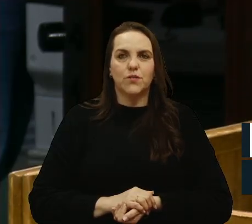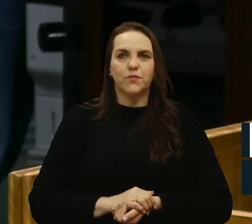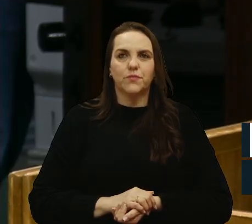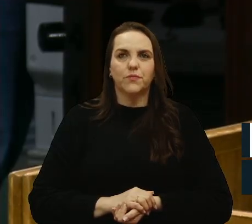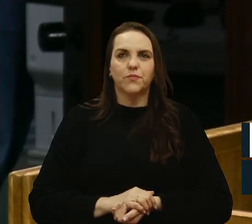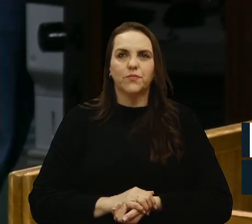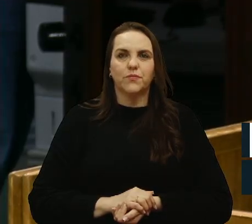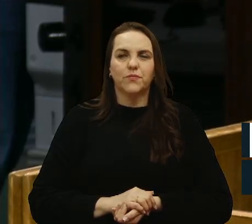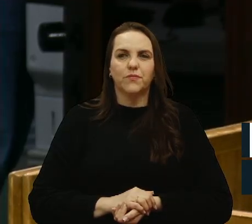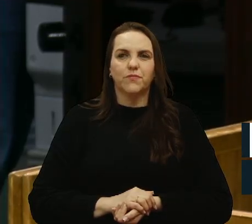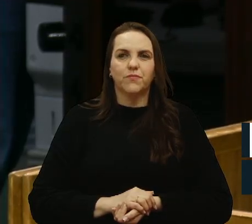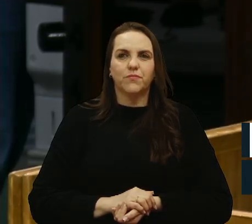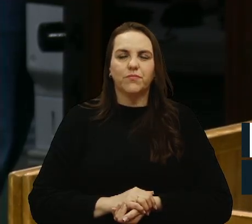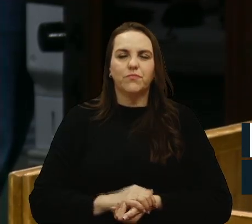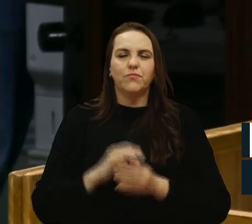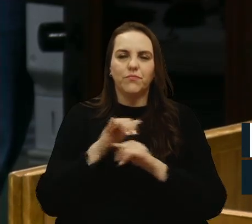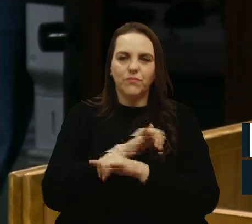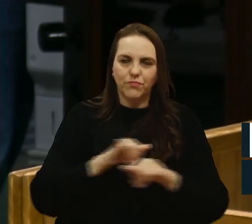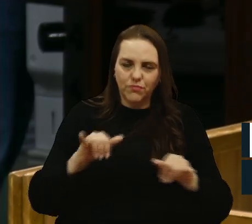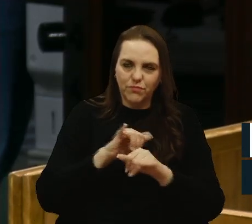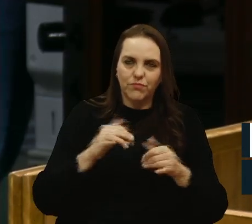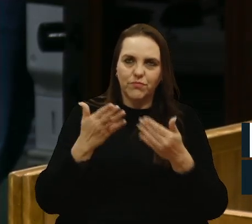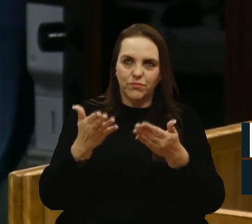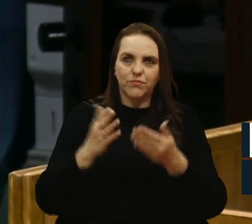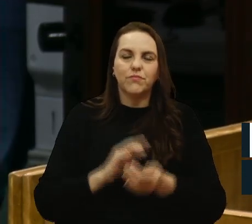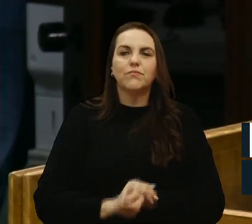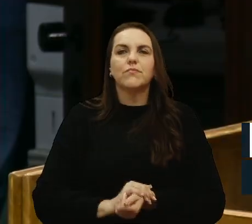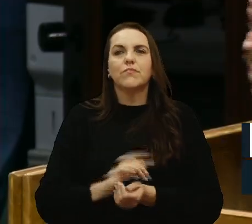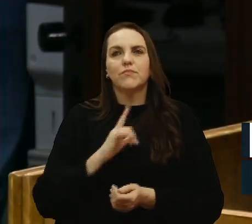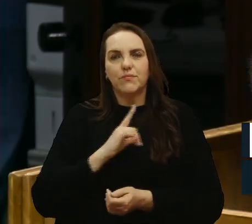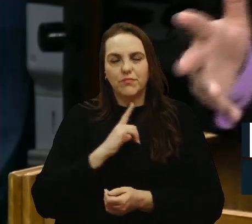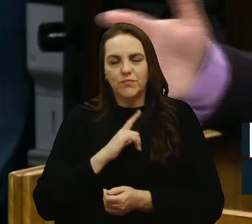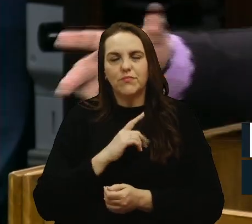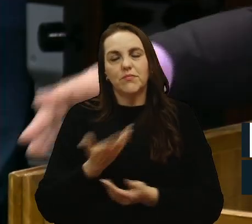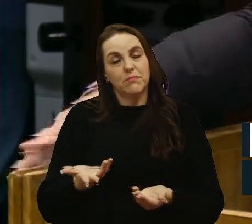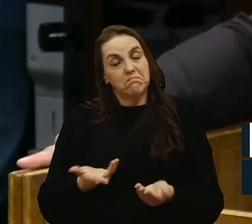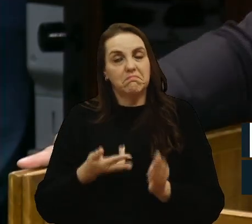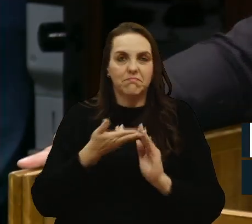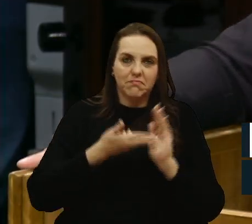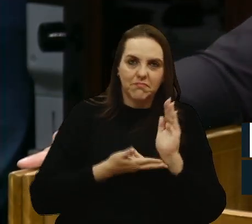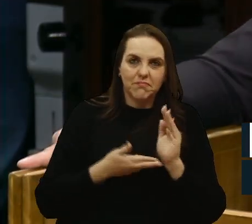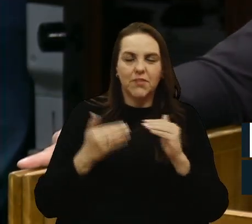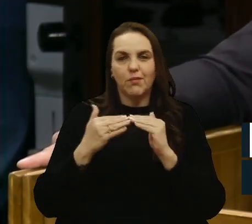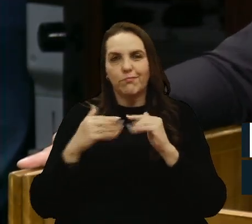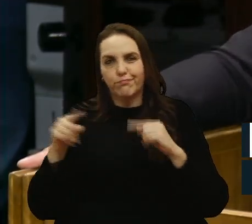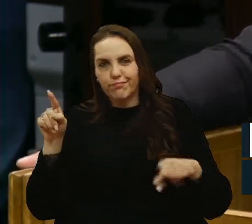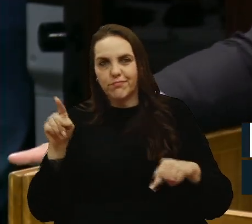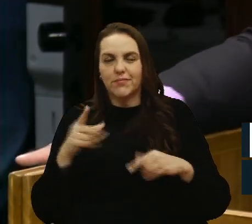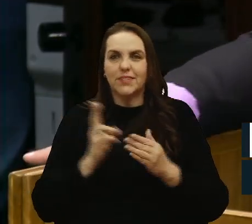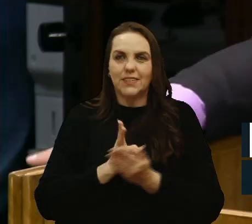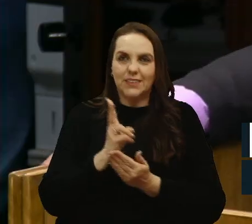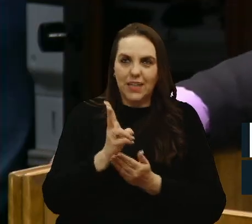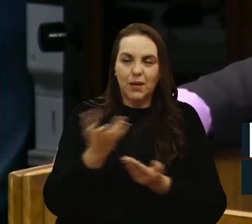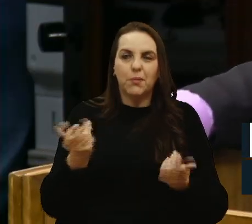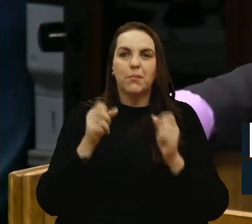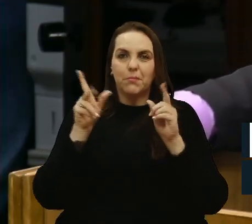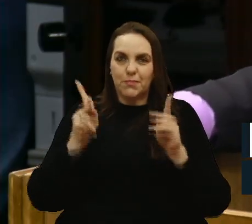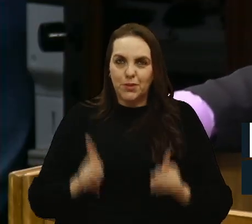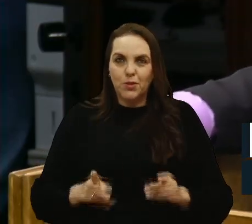e se manifesta sempre com uma, via de regra, ao menos das divergências que eu tive com ele, sempre foi uma pessoa